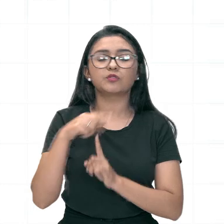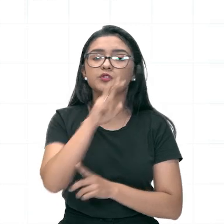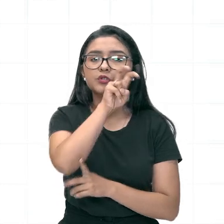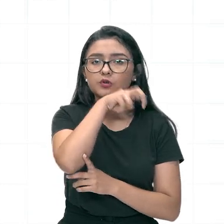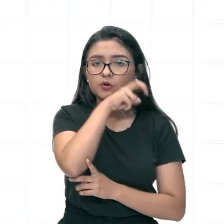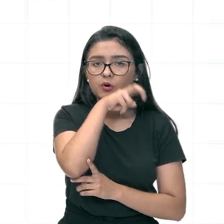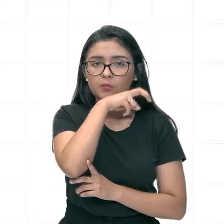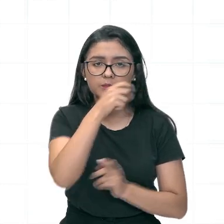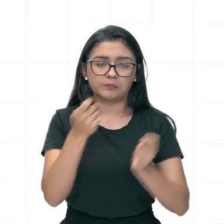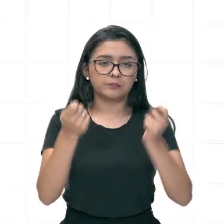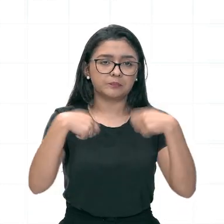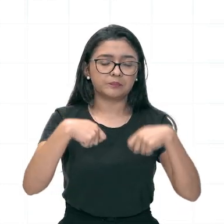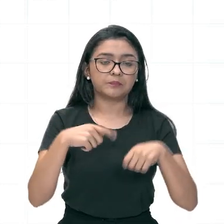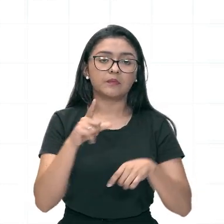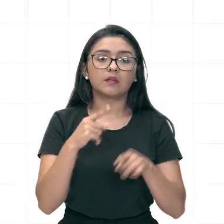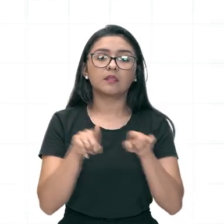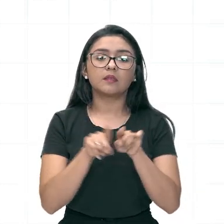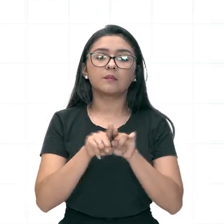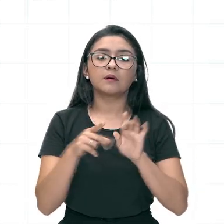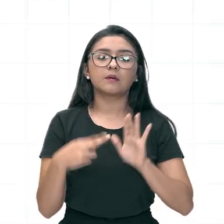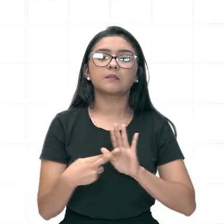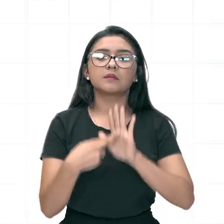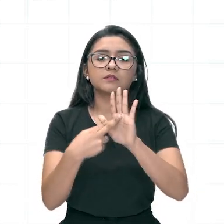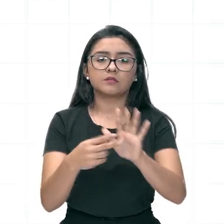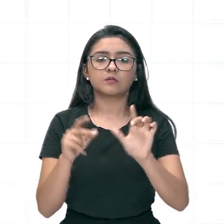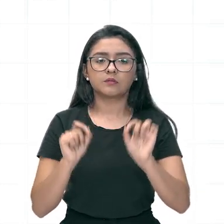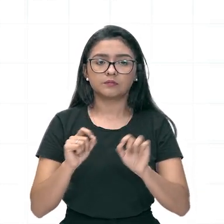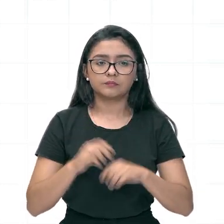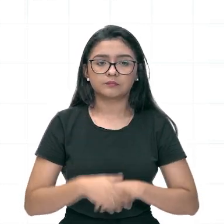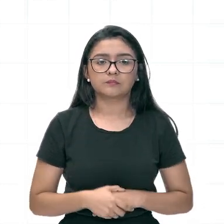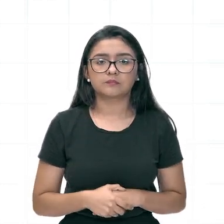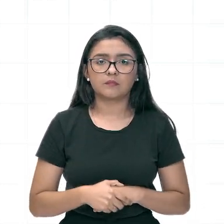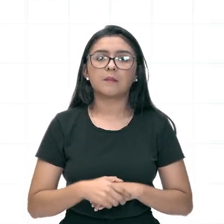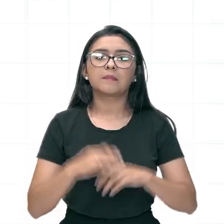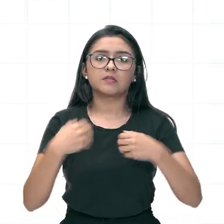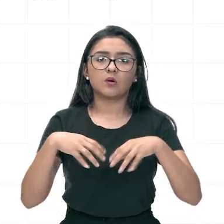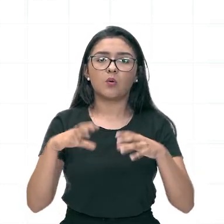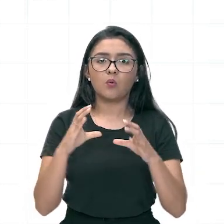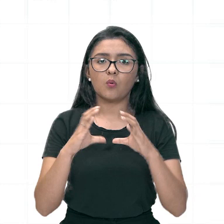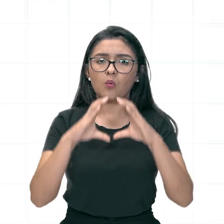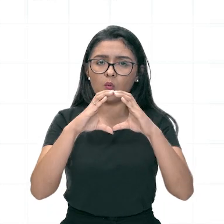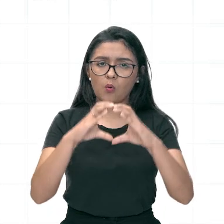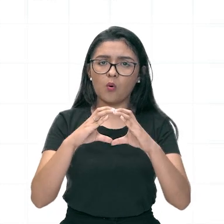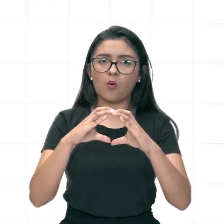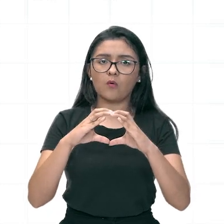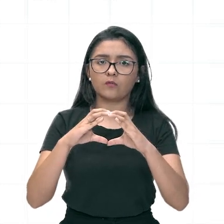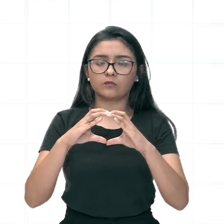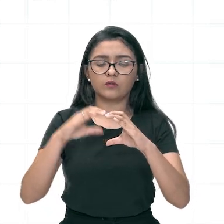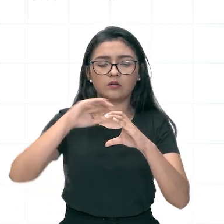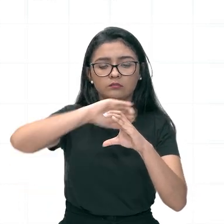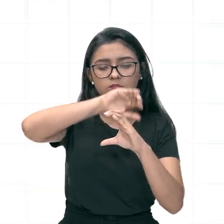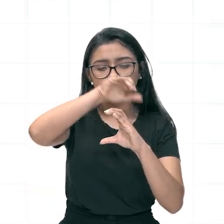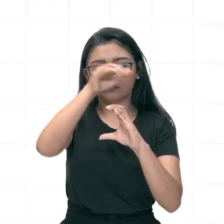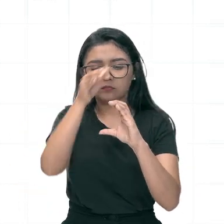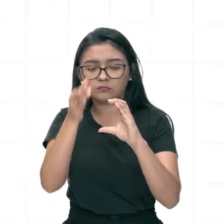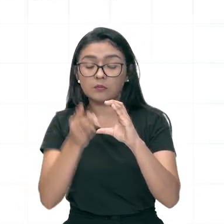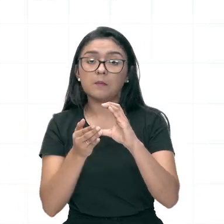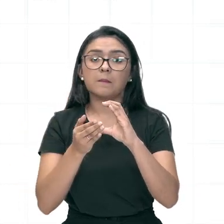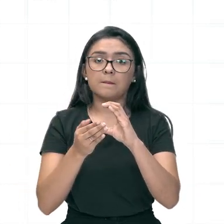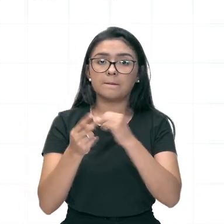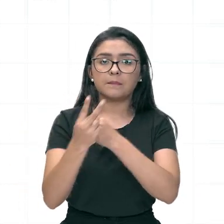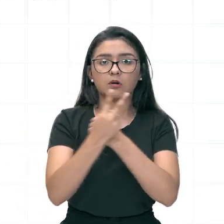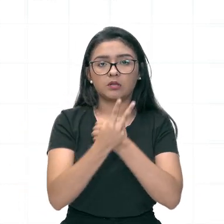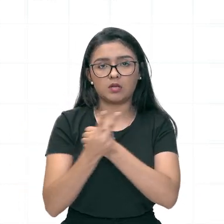ovo-ovivíparas, por exemplo. E eles apresentam um ovo com casca que protege o embrião, evitando o seu dissecamento e